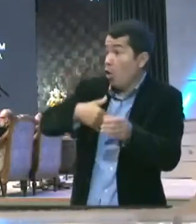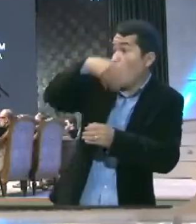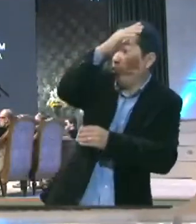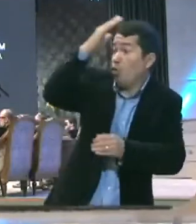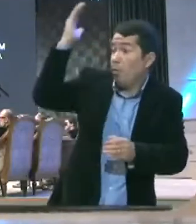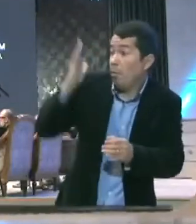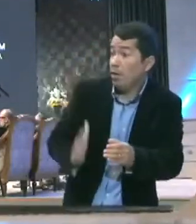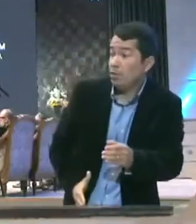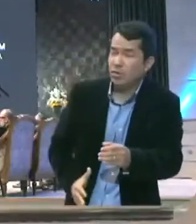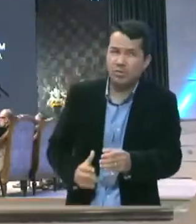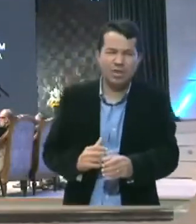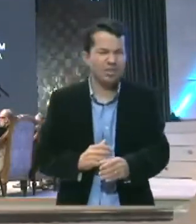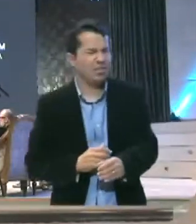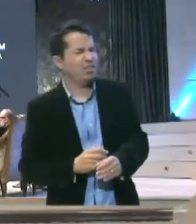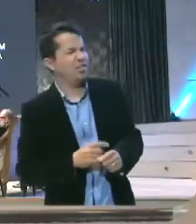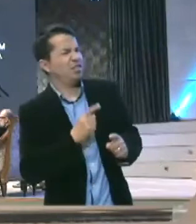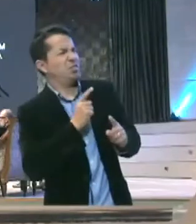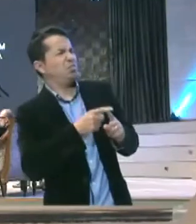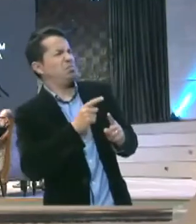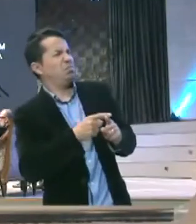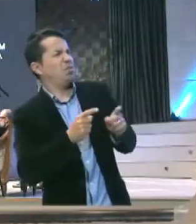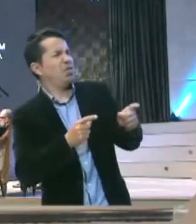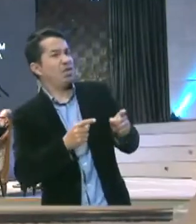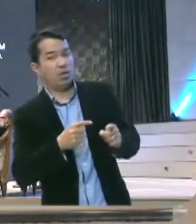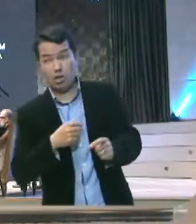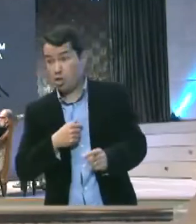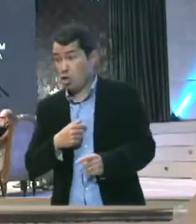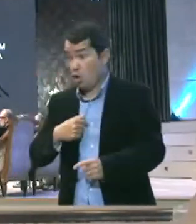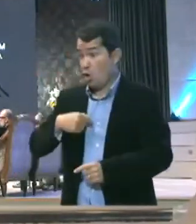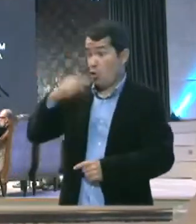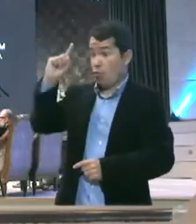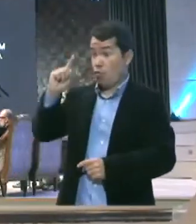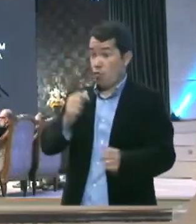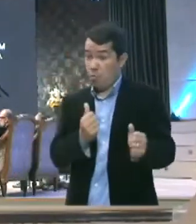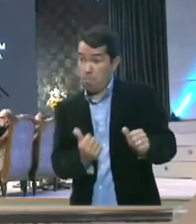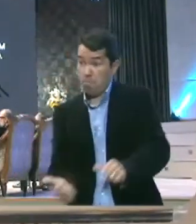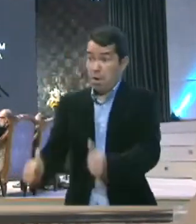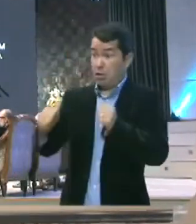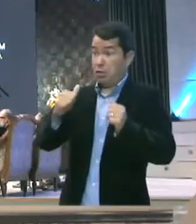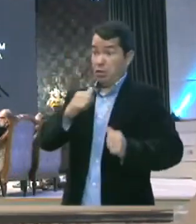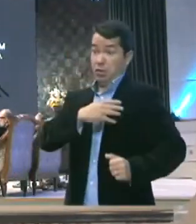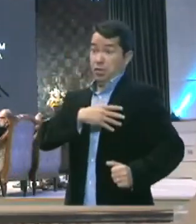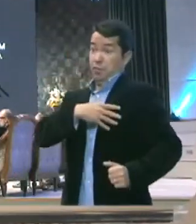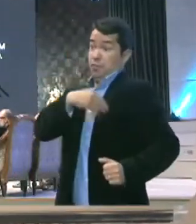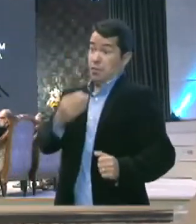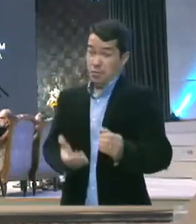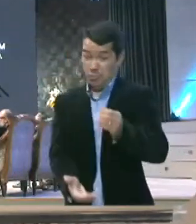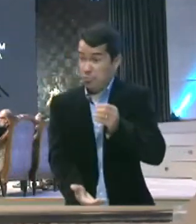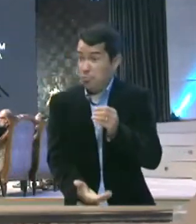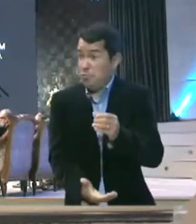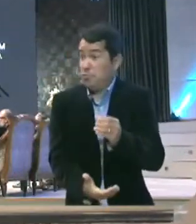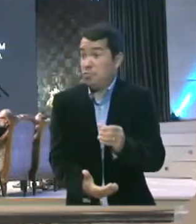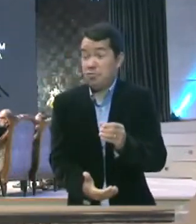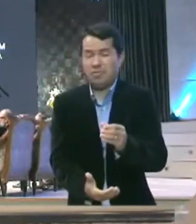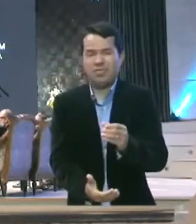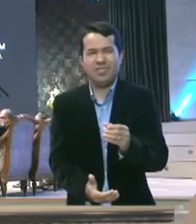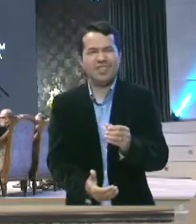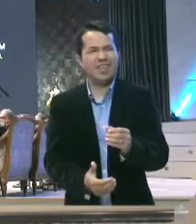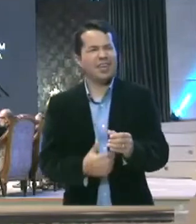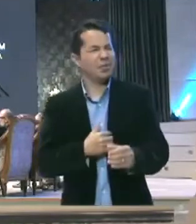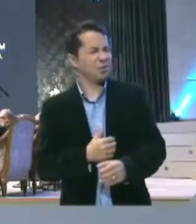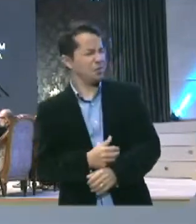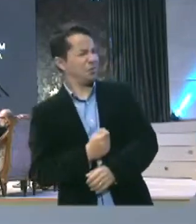pra quê para batizar os meus filhos como se a água do rio jordão fizesse diferença